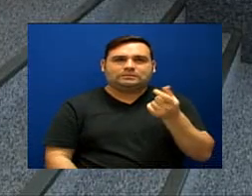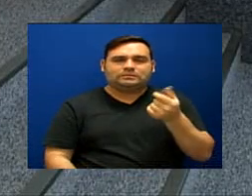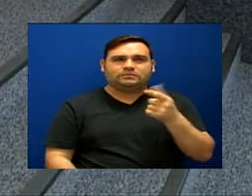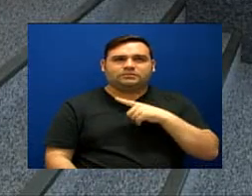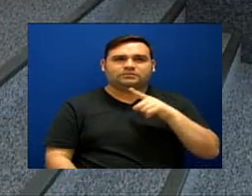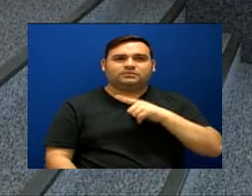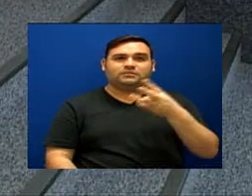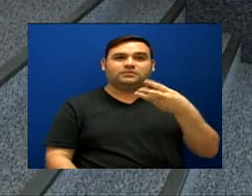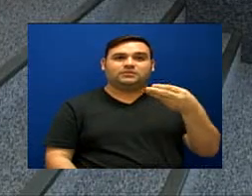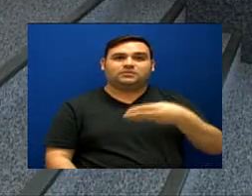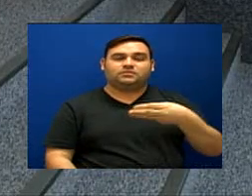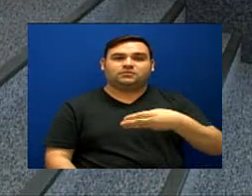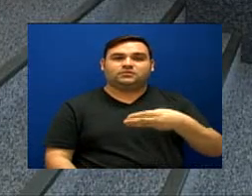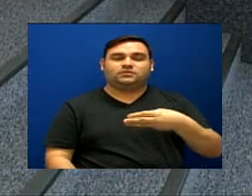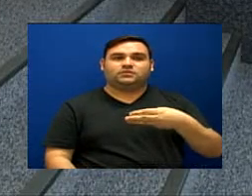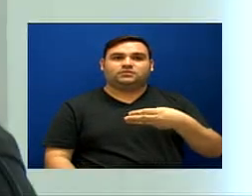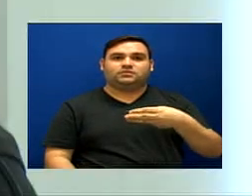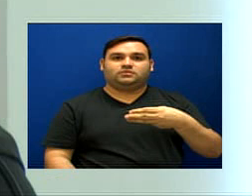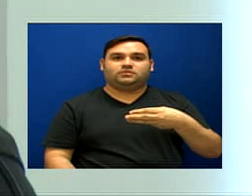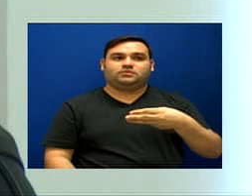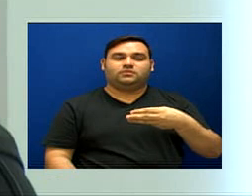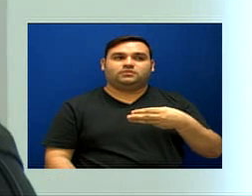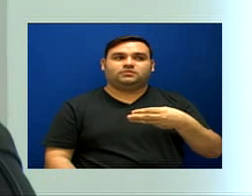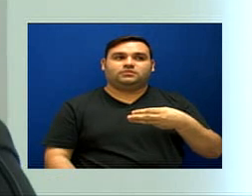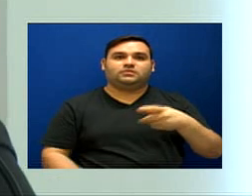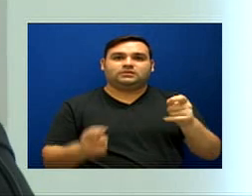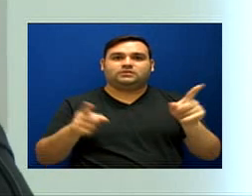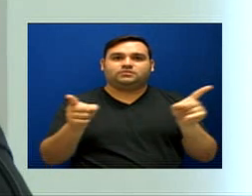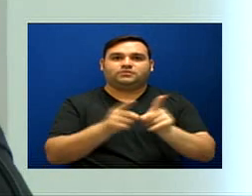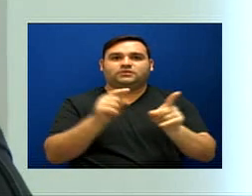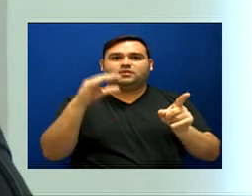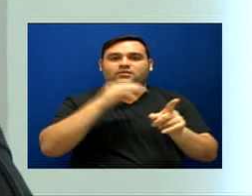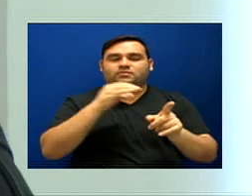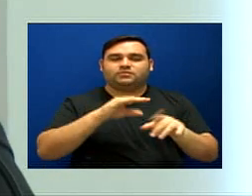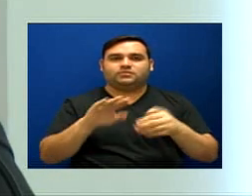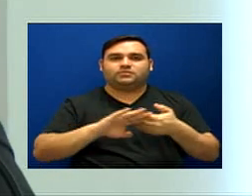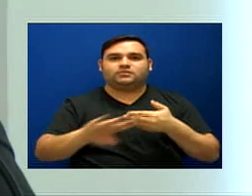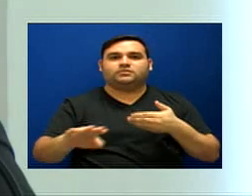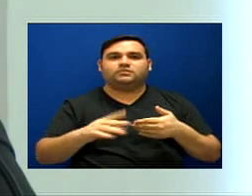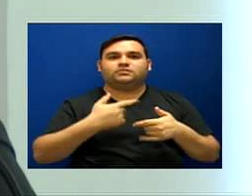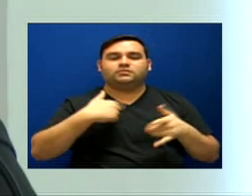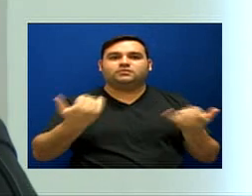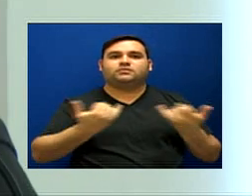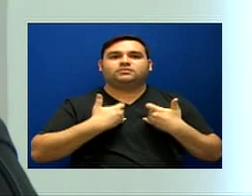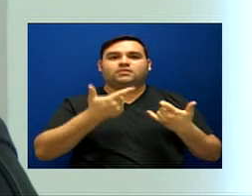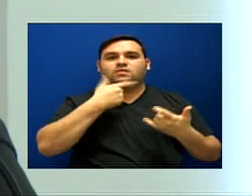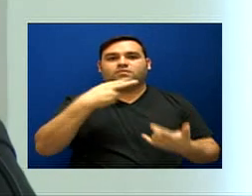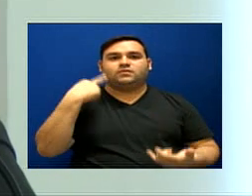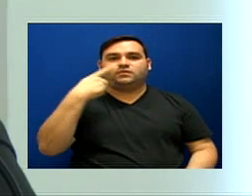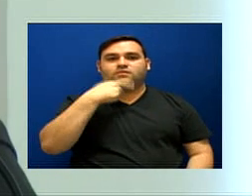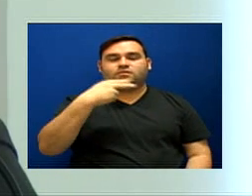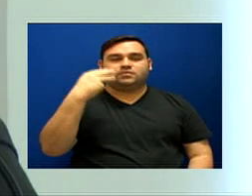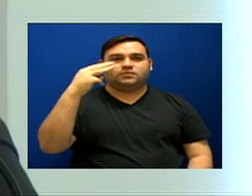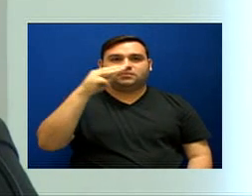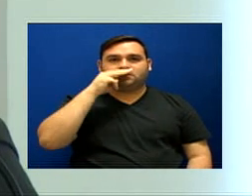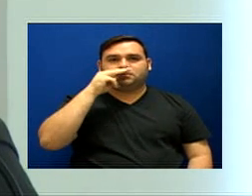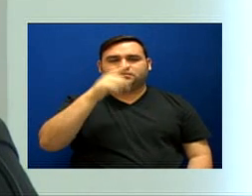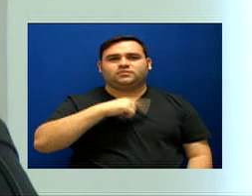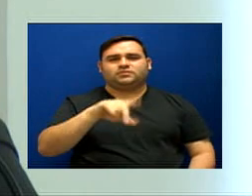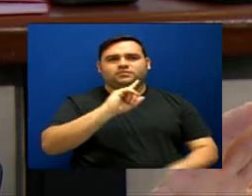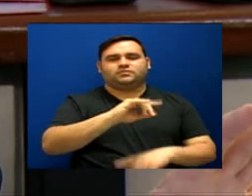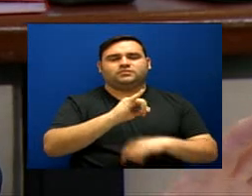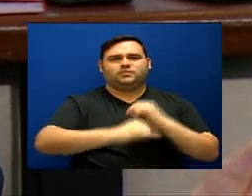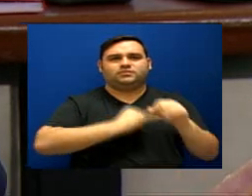está... Temos 3 minutos, Yara. Temos 3 minutos. Você pode, se puder ser breve, eu cedo a parte. Eu até me informei aqui com o vereador Martinez. Nós temos o portal